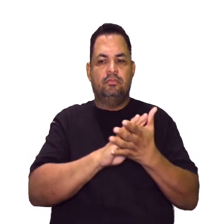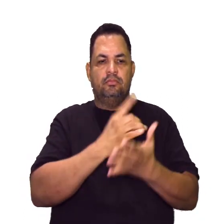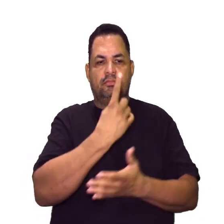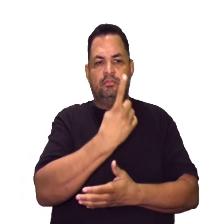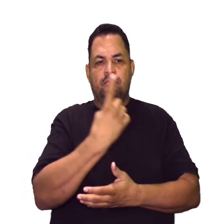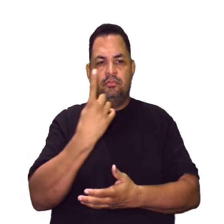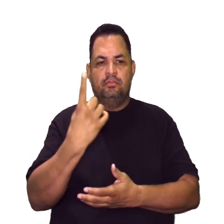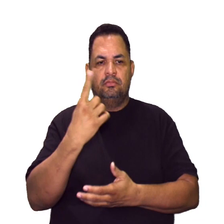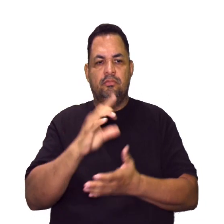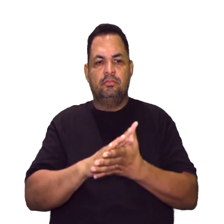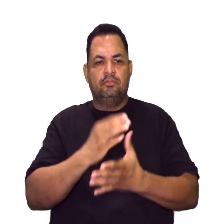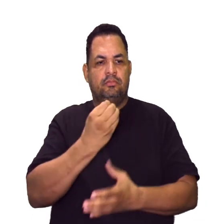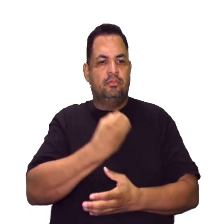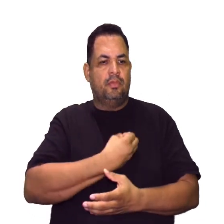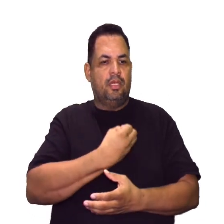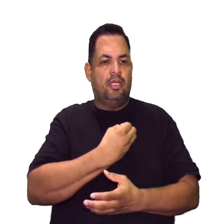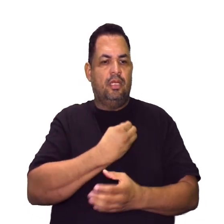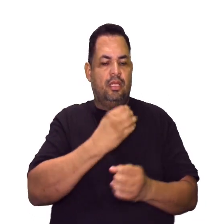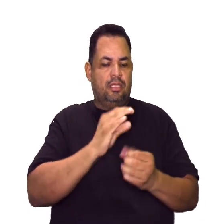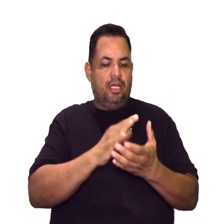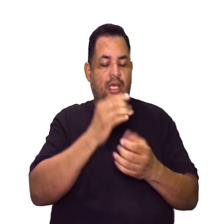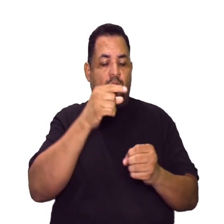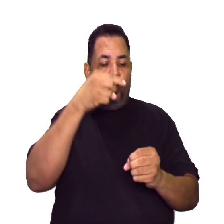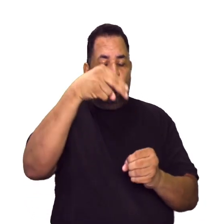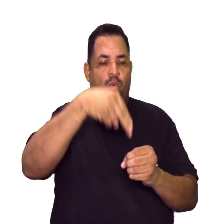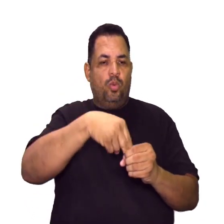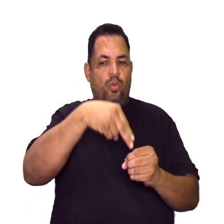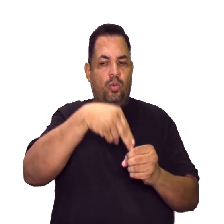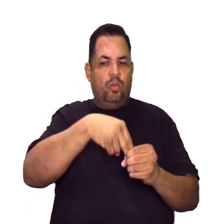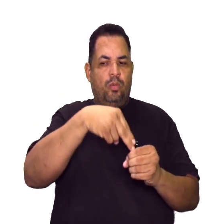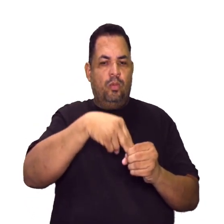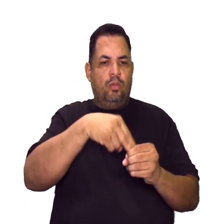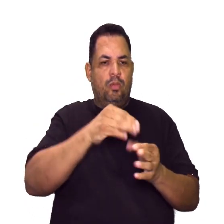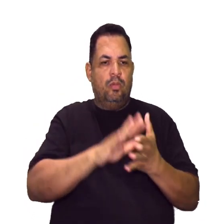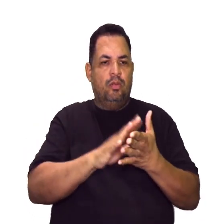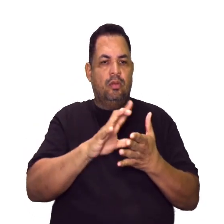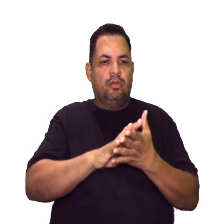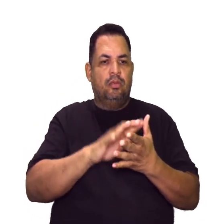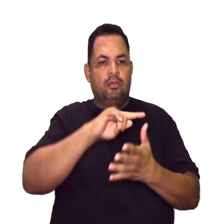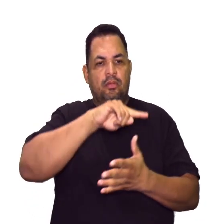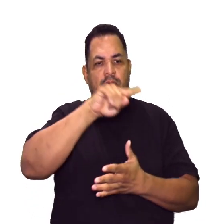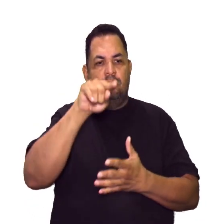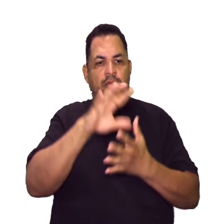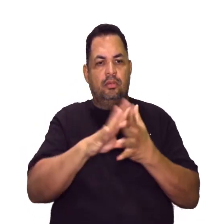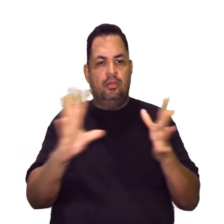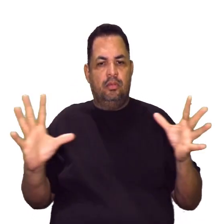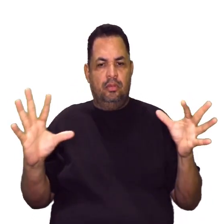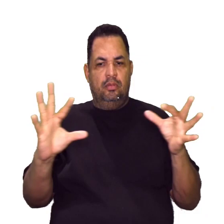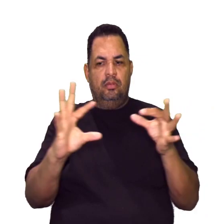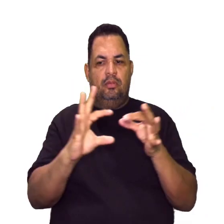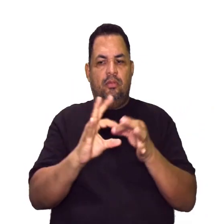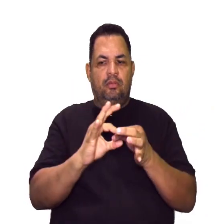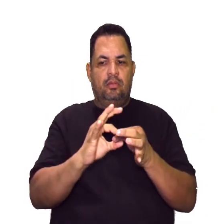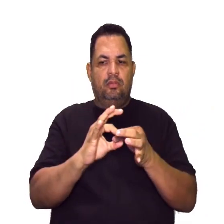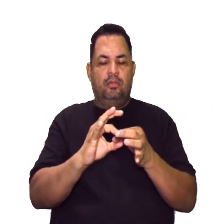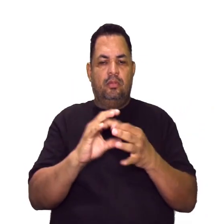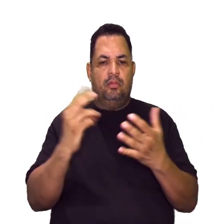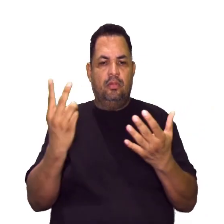tem o seu núcleo, não é isso? E com relação às varetinhas, são as ligações que esses